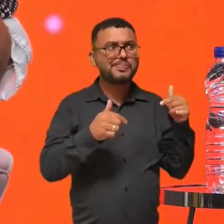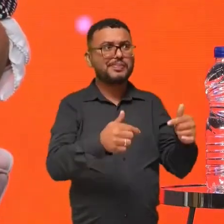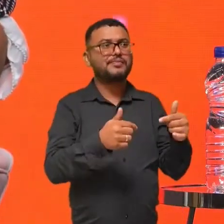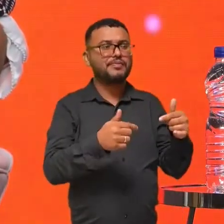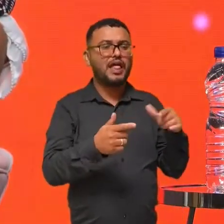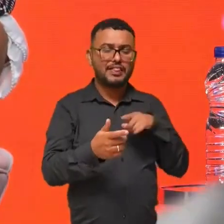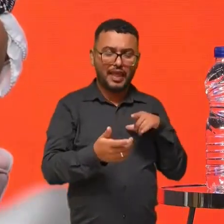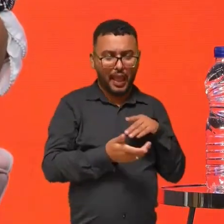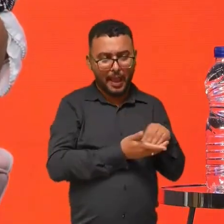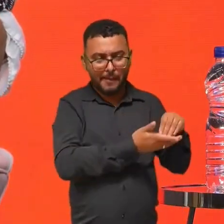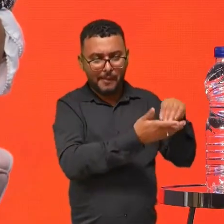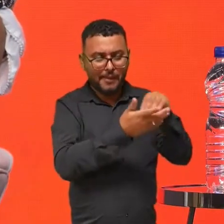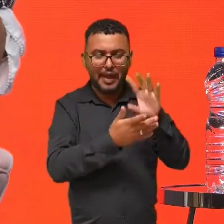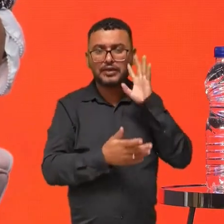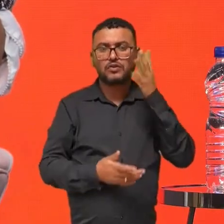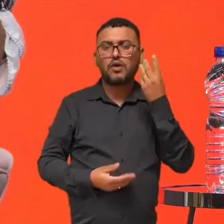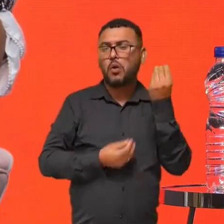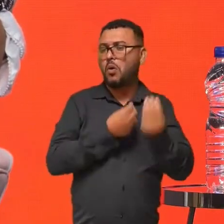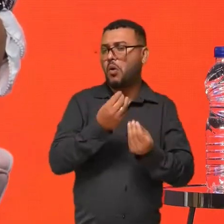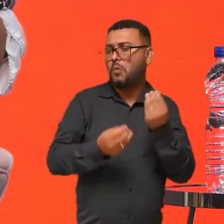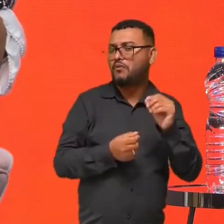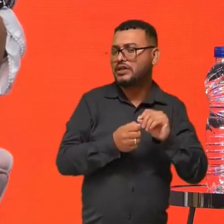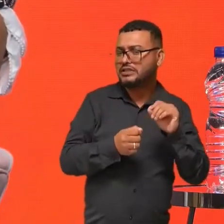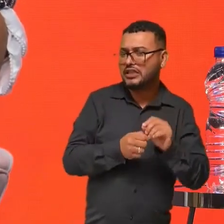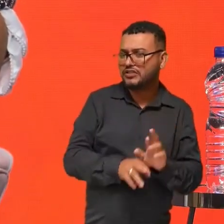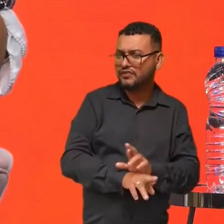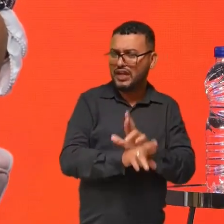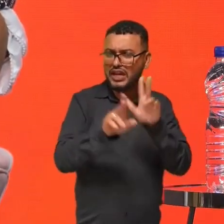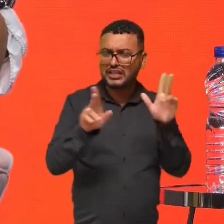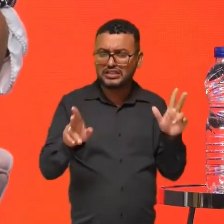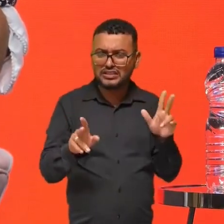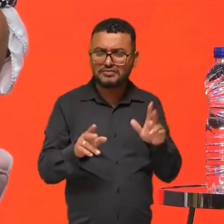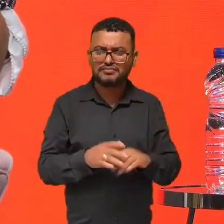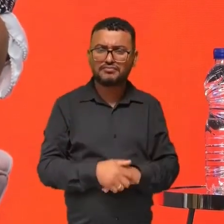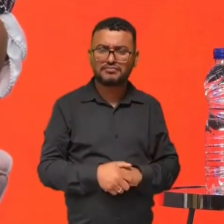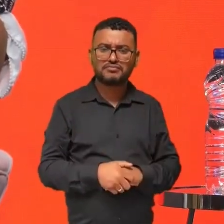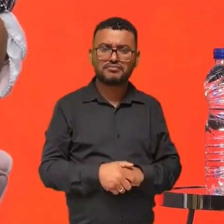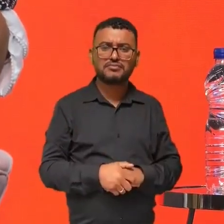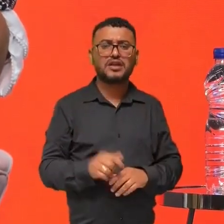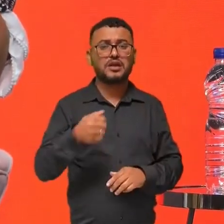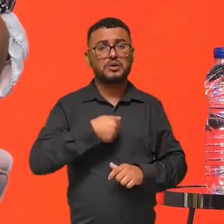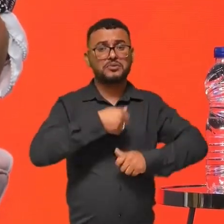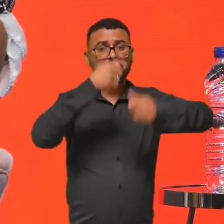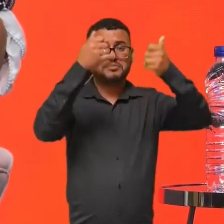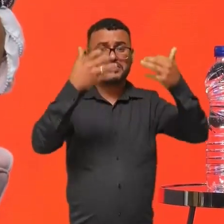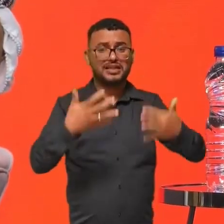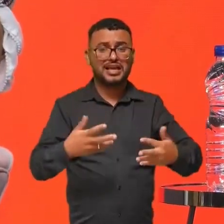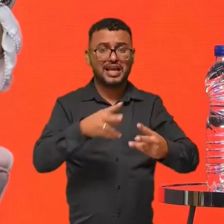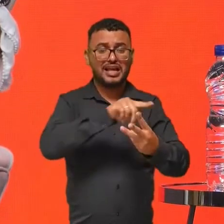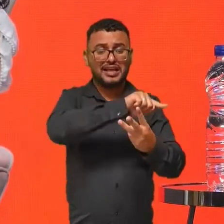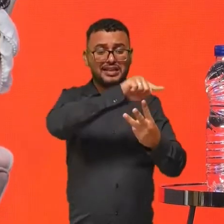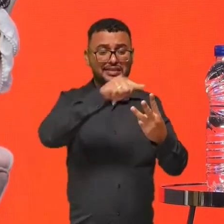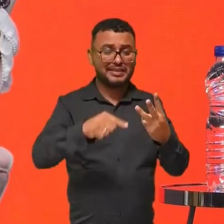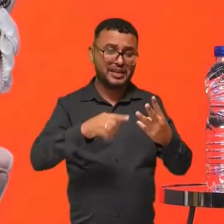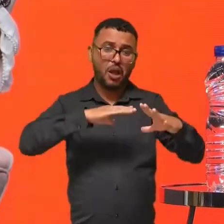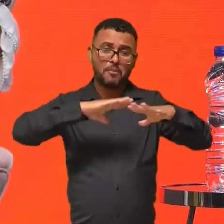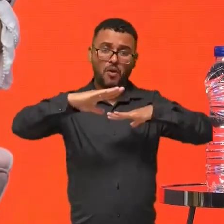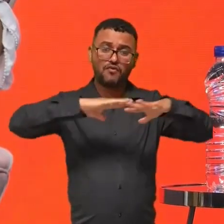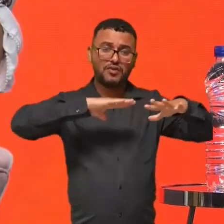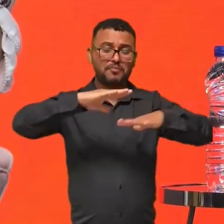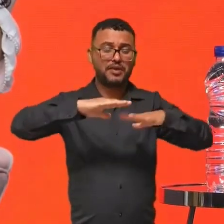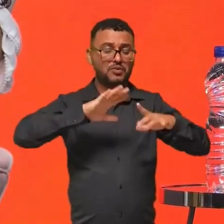fazer diferente? Eu quero falar de 3 movimentos de comunicação, de campanhas,